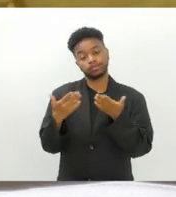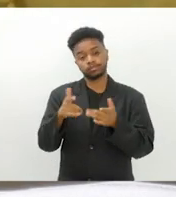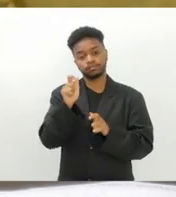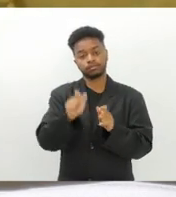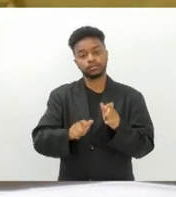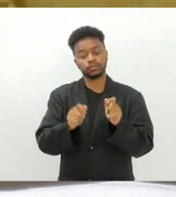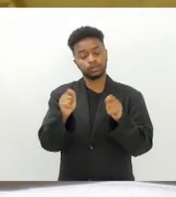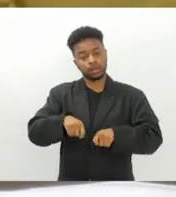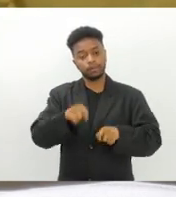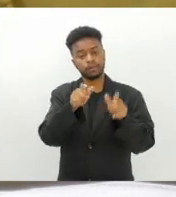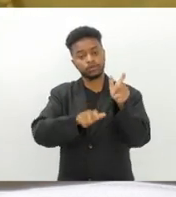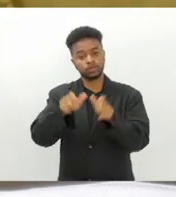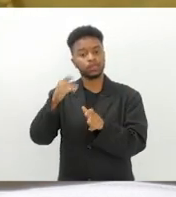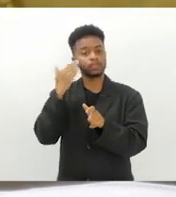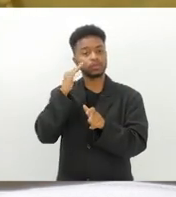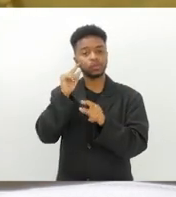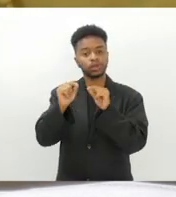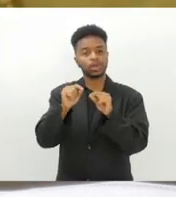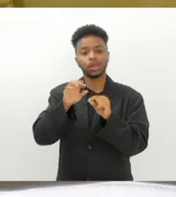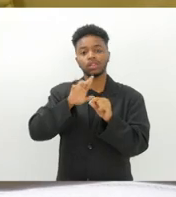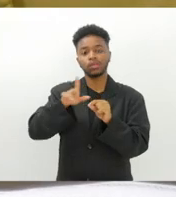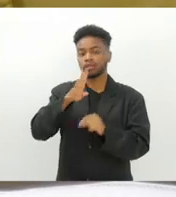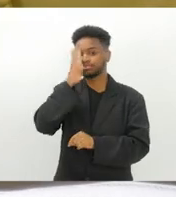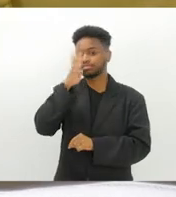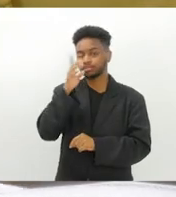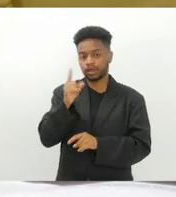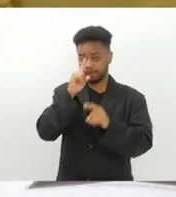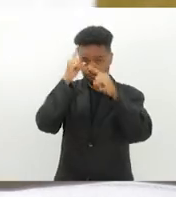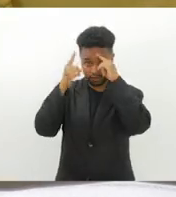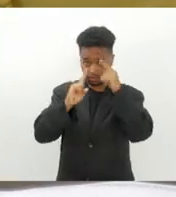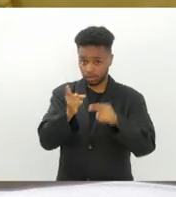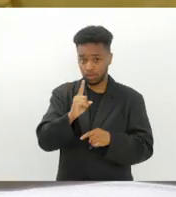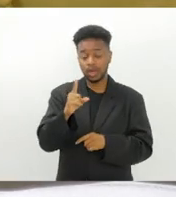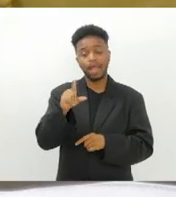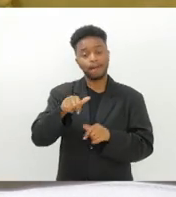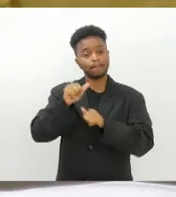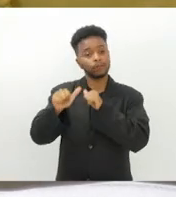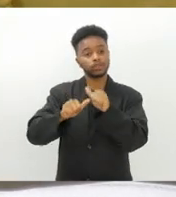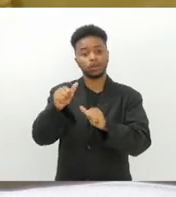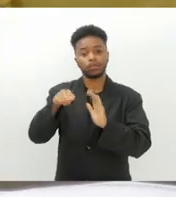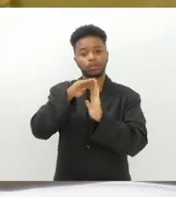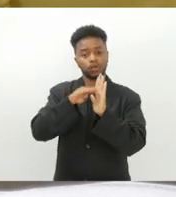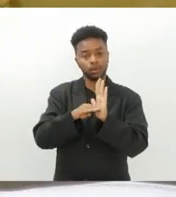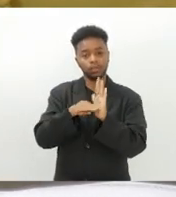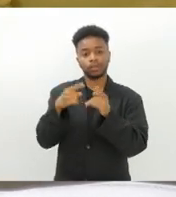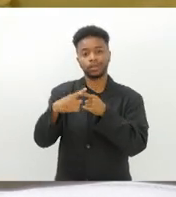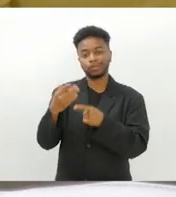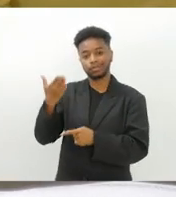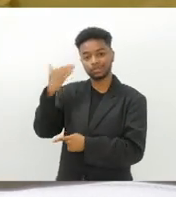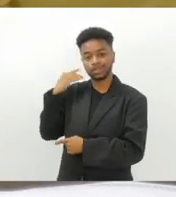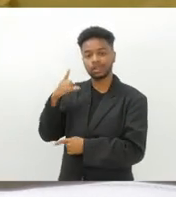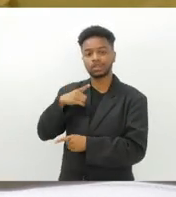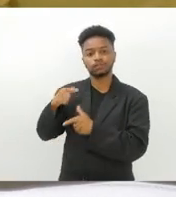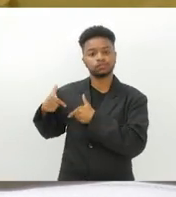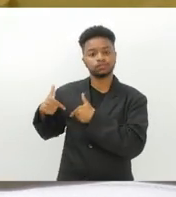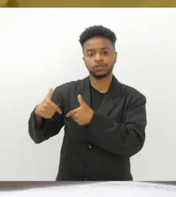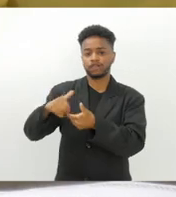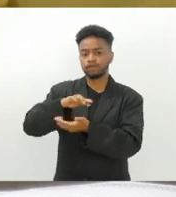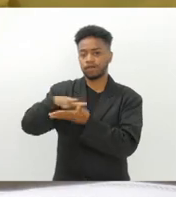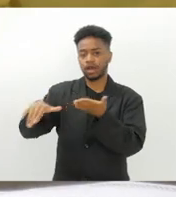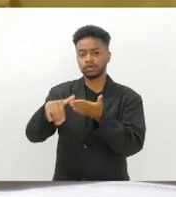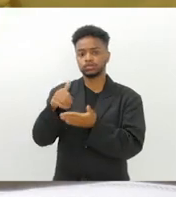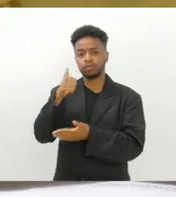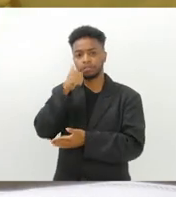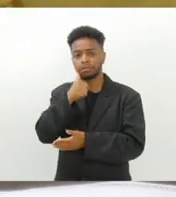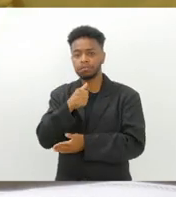paraquedas, isso é tentar transformar num programa algo que foi uma iniciativa de tantos pais e mães de santo